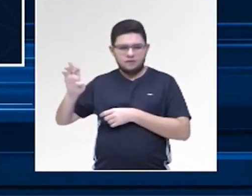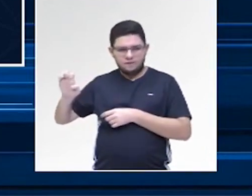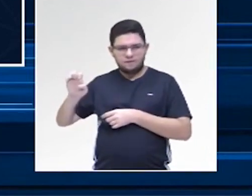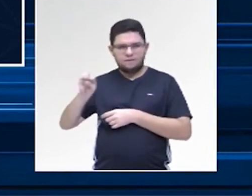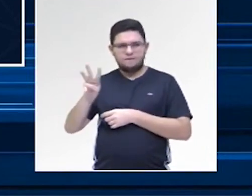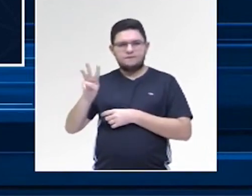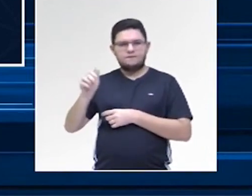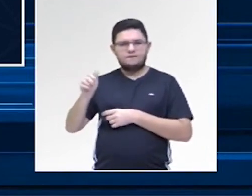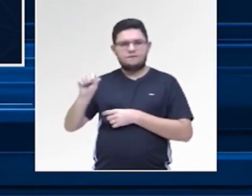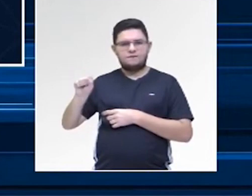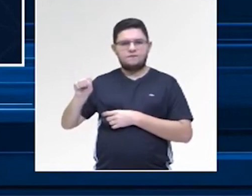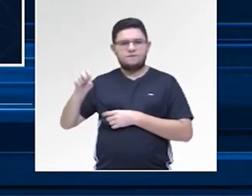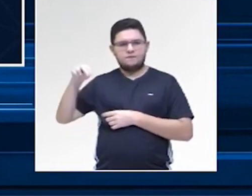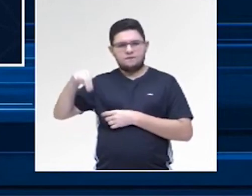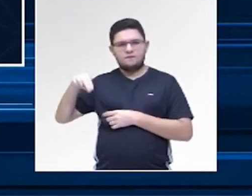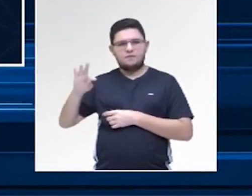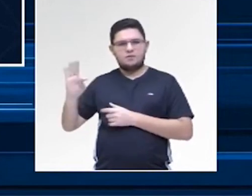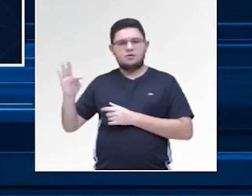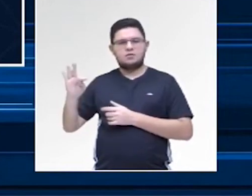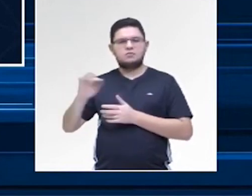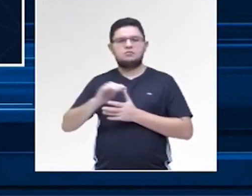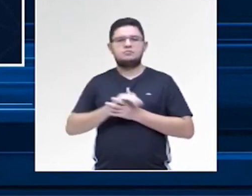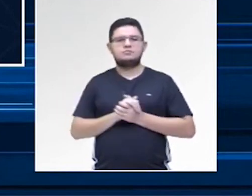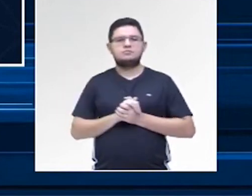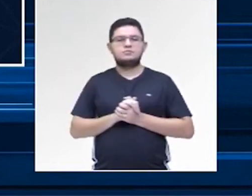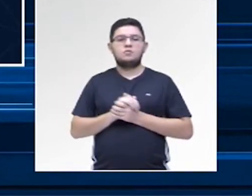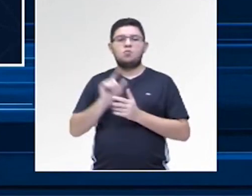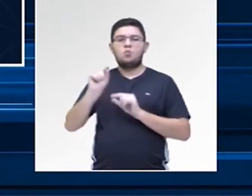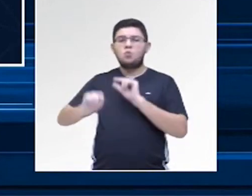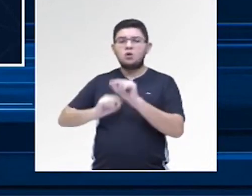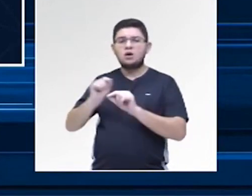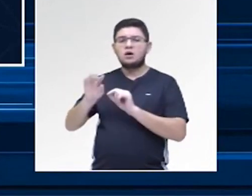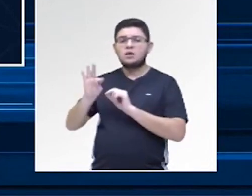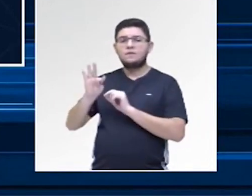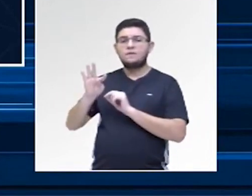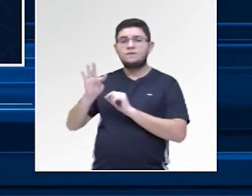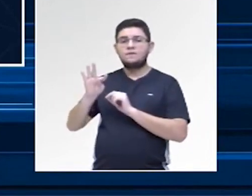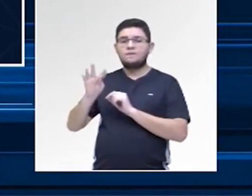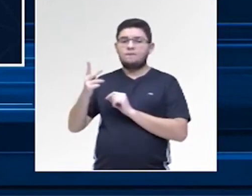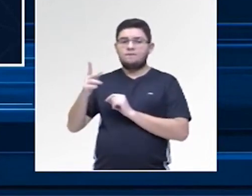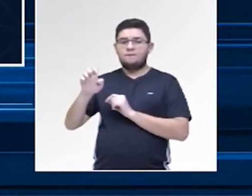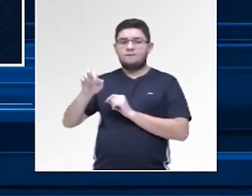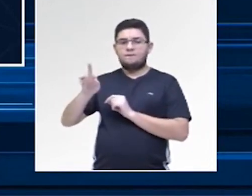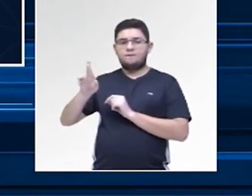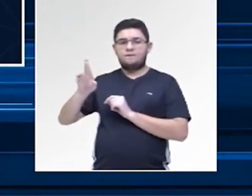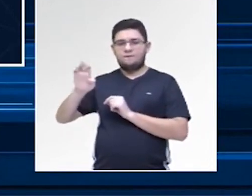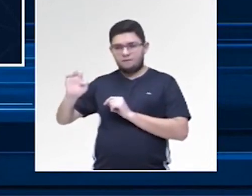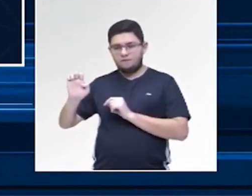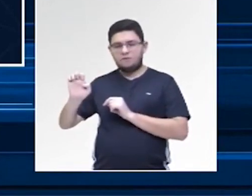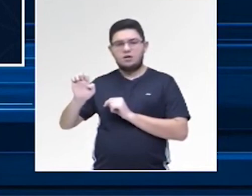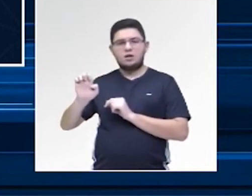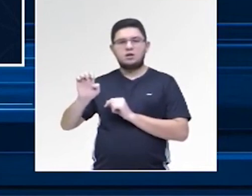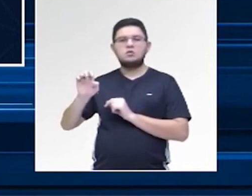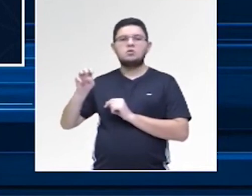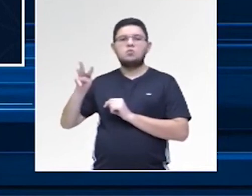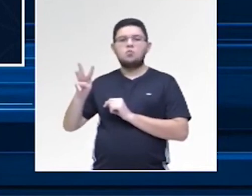not, né? Que caracterizam a forma contraída negativa do verbo